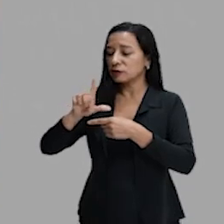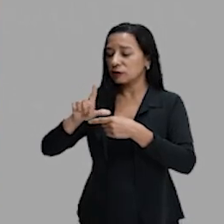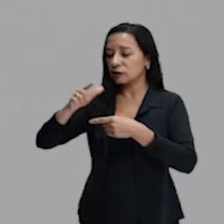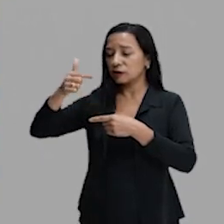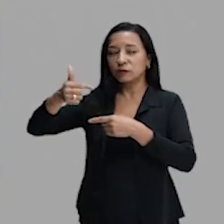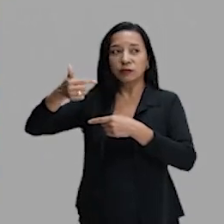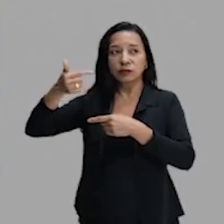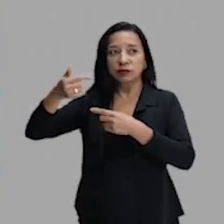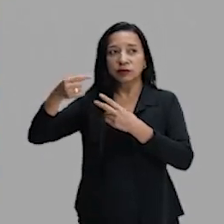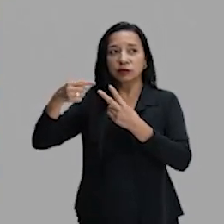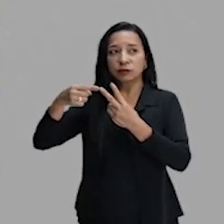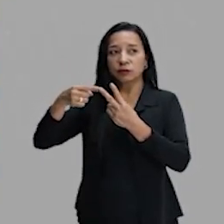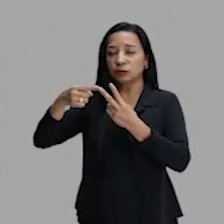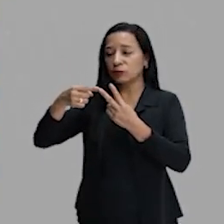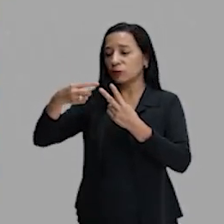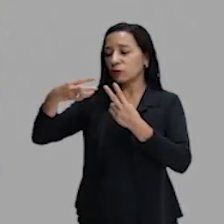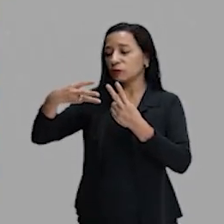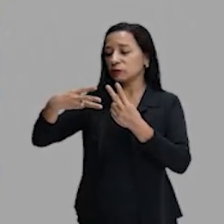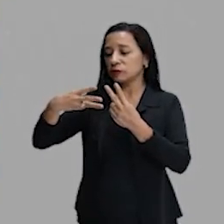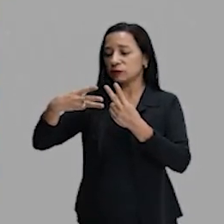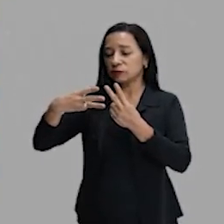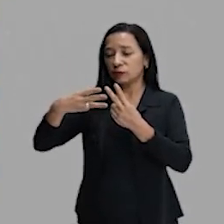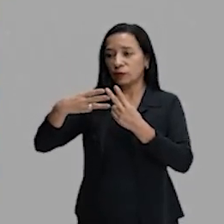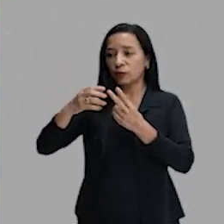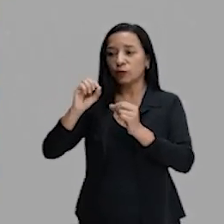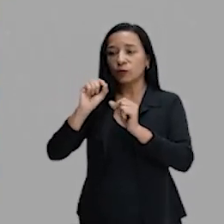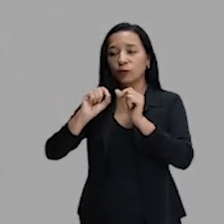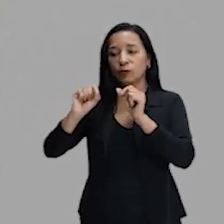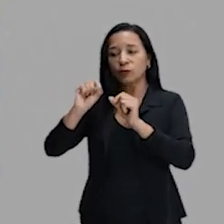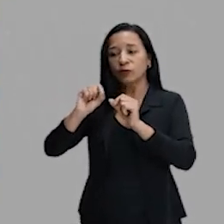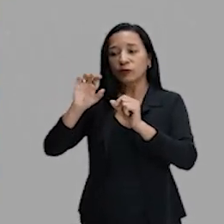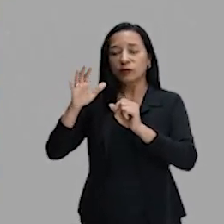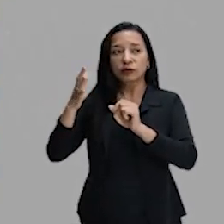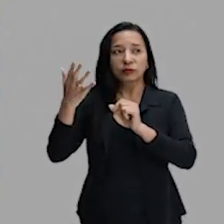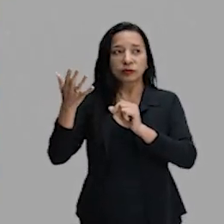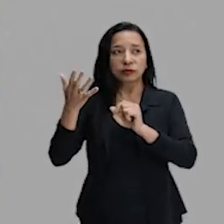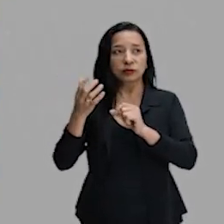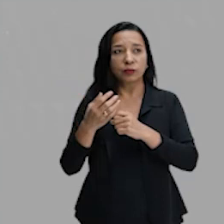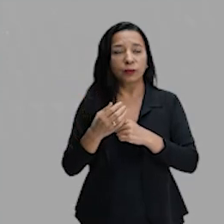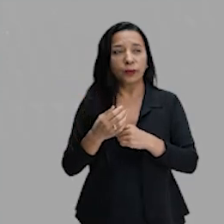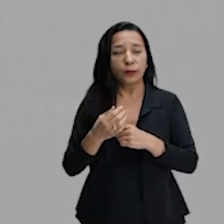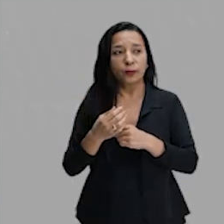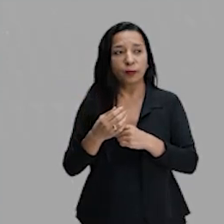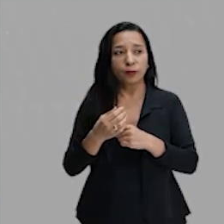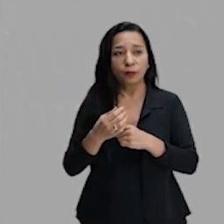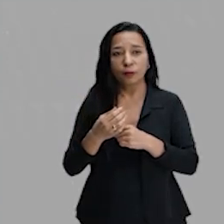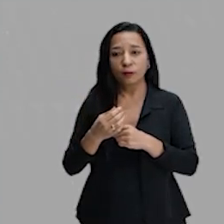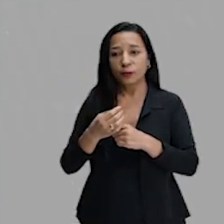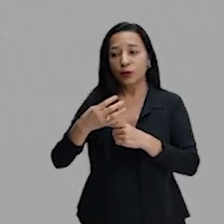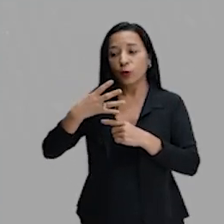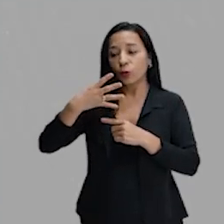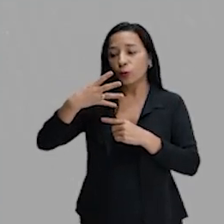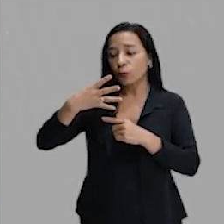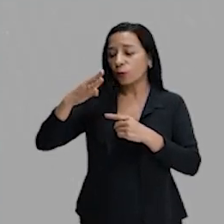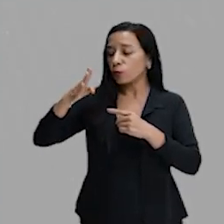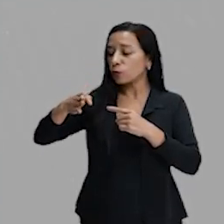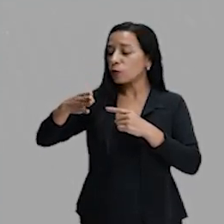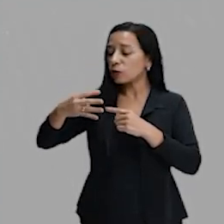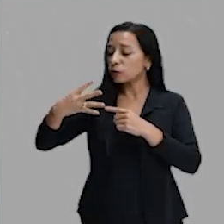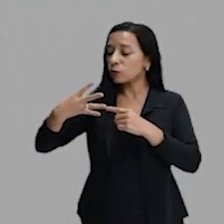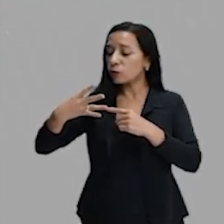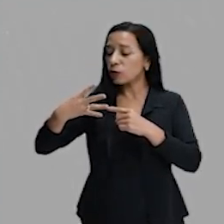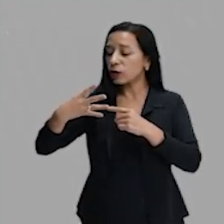base então que que vai acontecer aqui nós vamos ter 6 o lado ele deu ó é 4 cm então